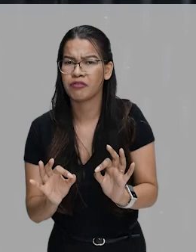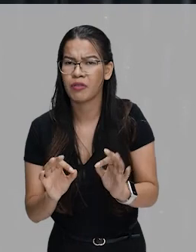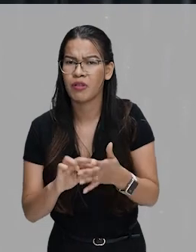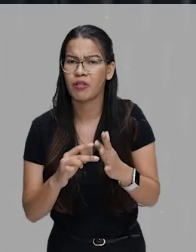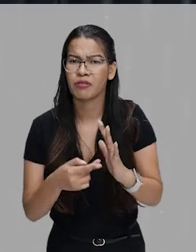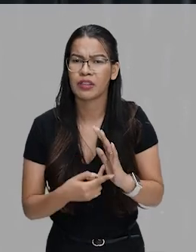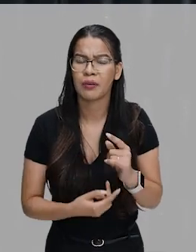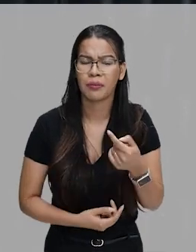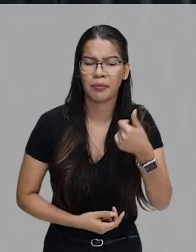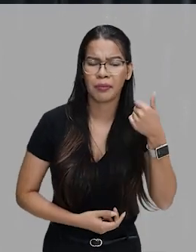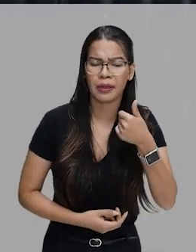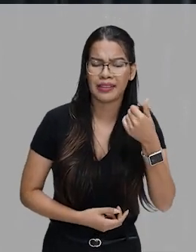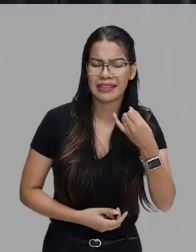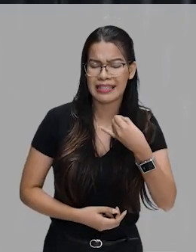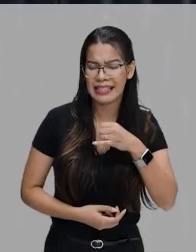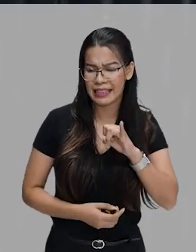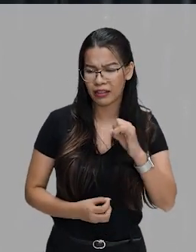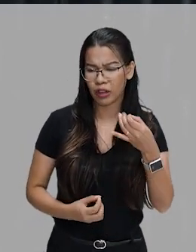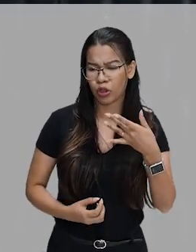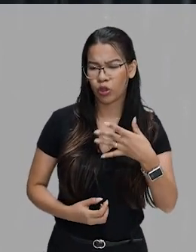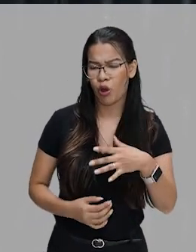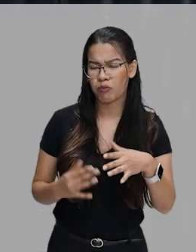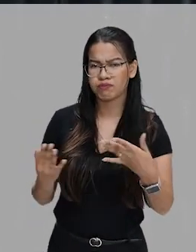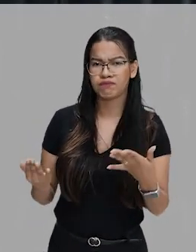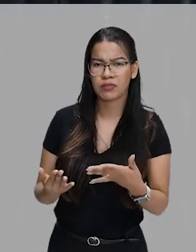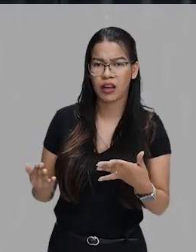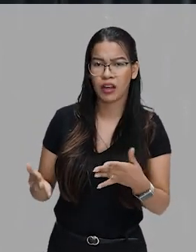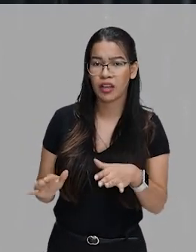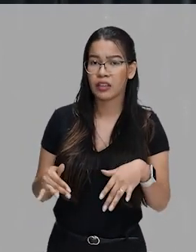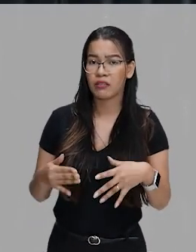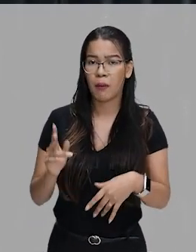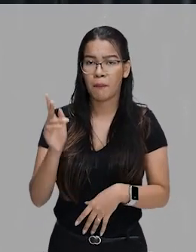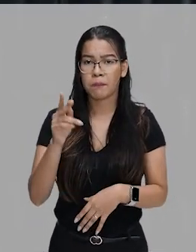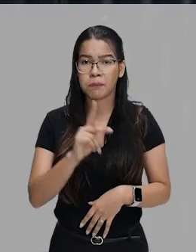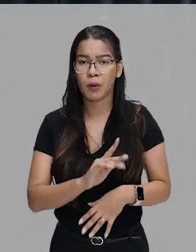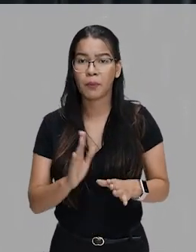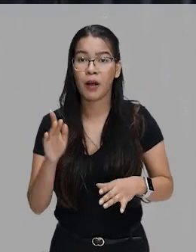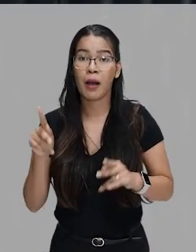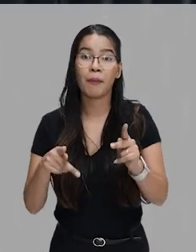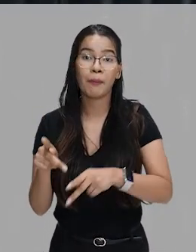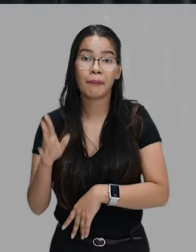Se é o portal da nova era, a população brasileira já deveria ter mais acesso.